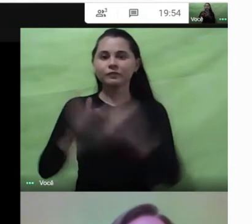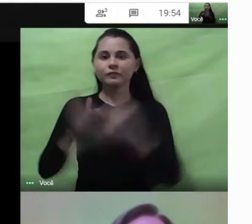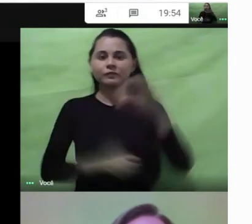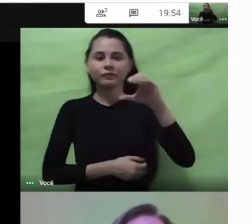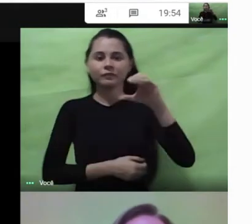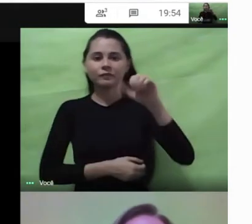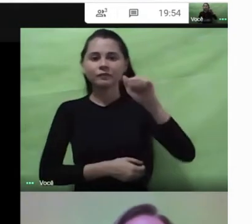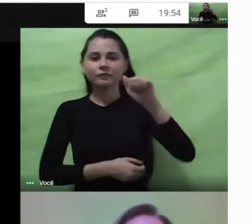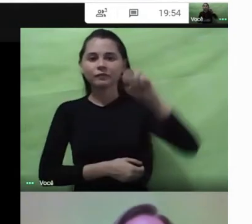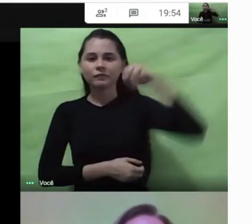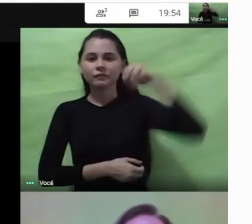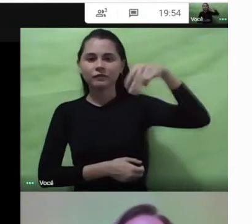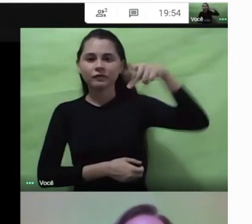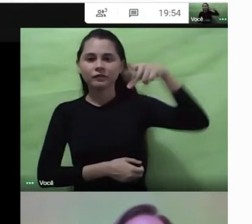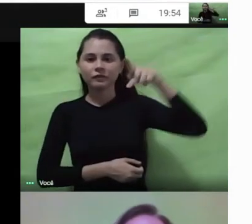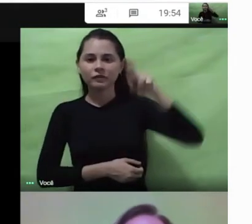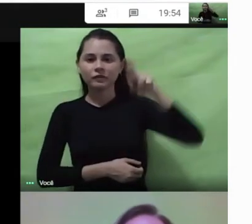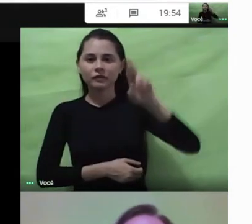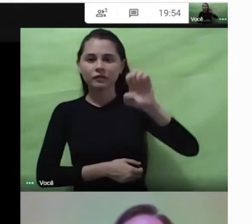Compreende,